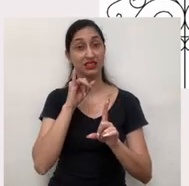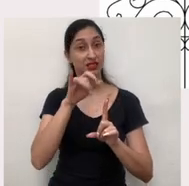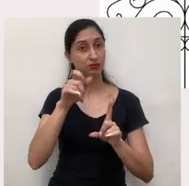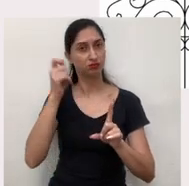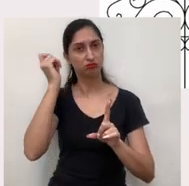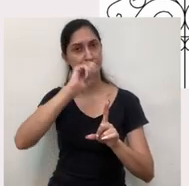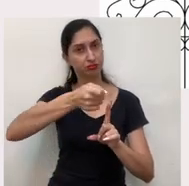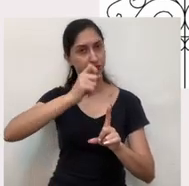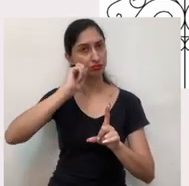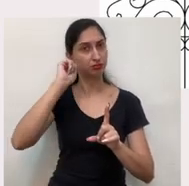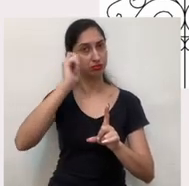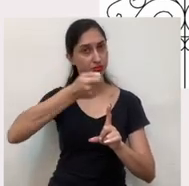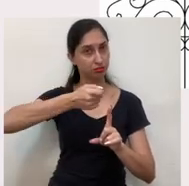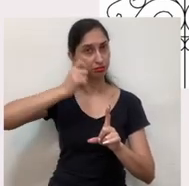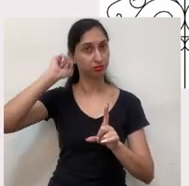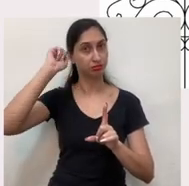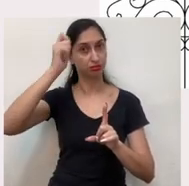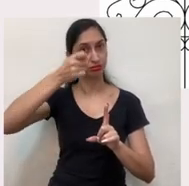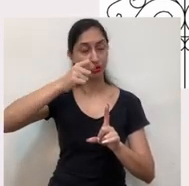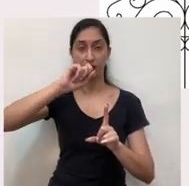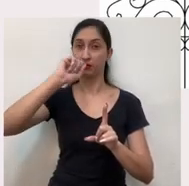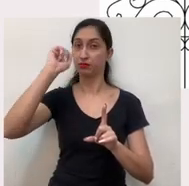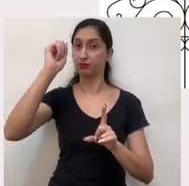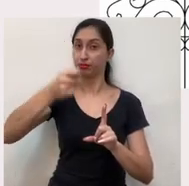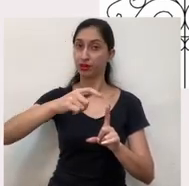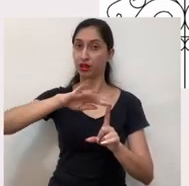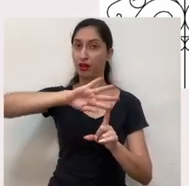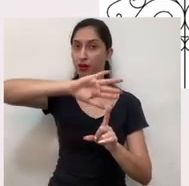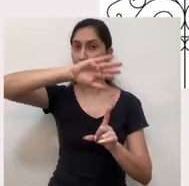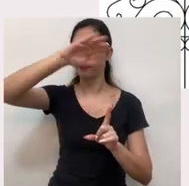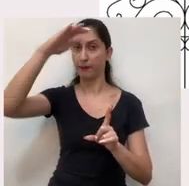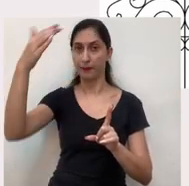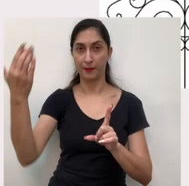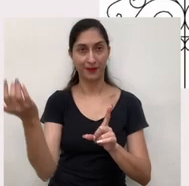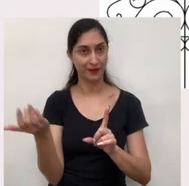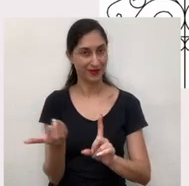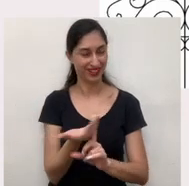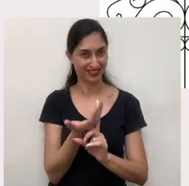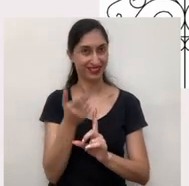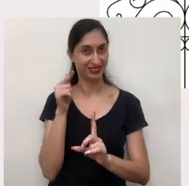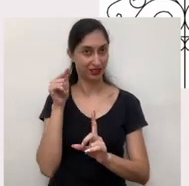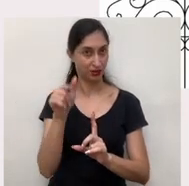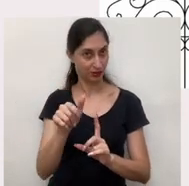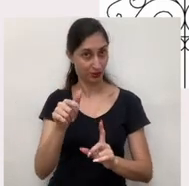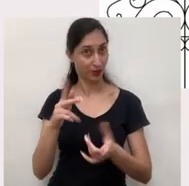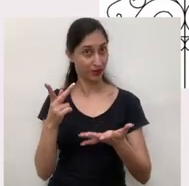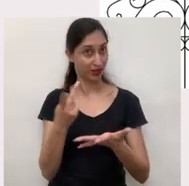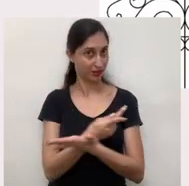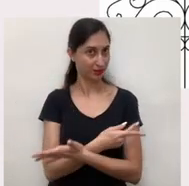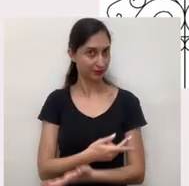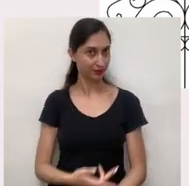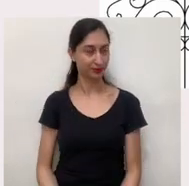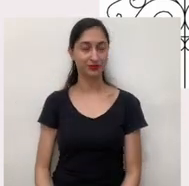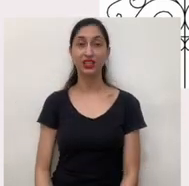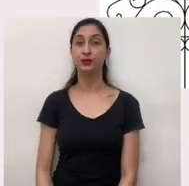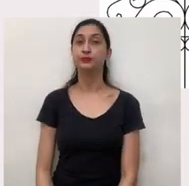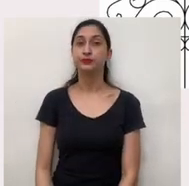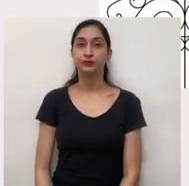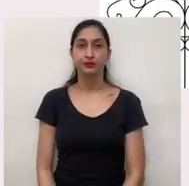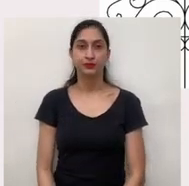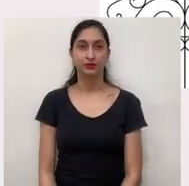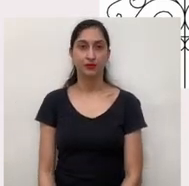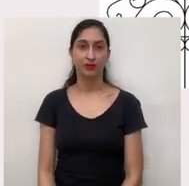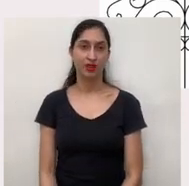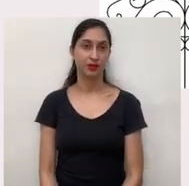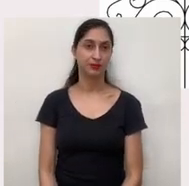tradicional, e ela vai arredondando, né, então tem alguns teóricos que